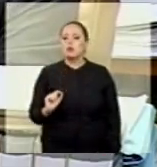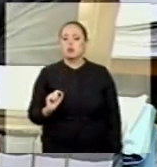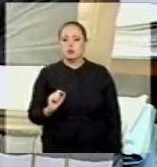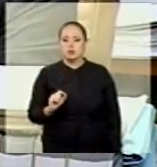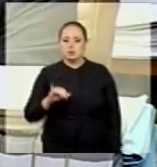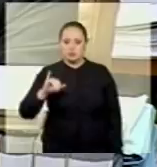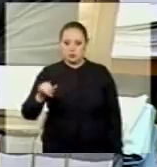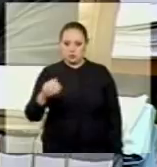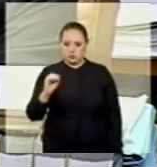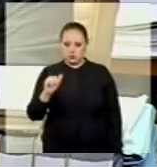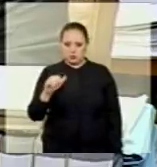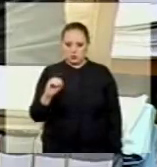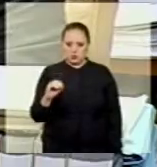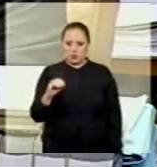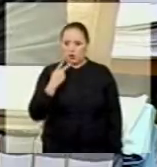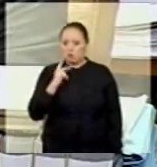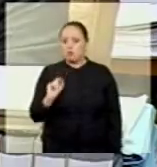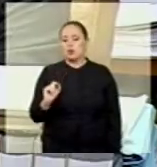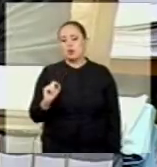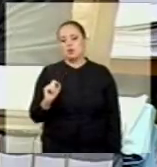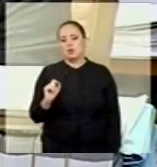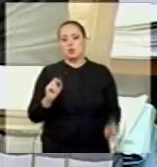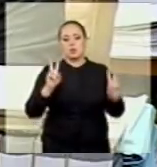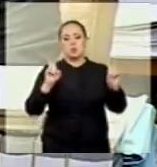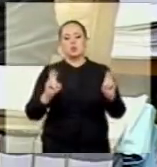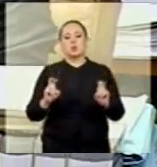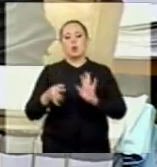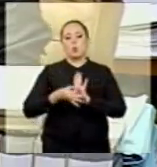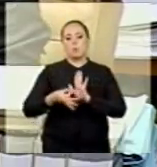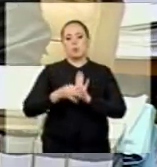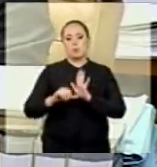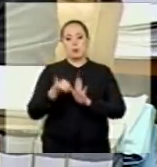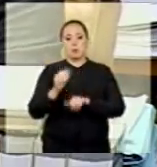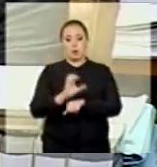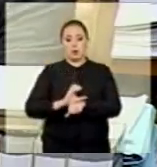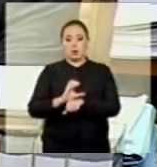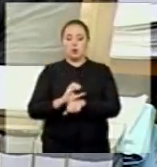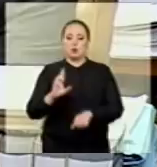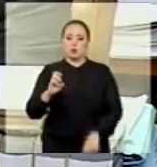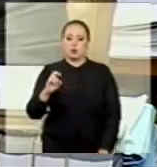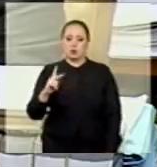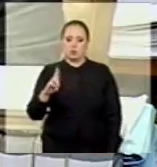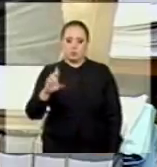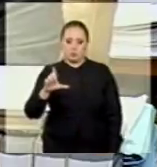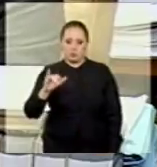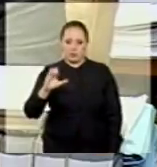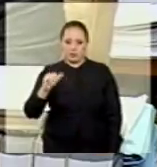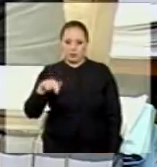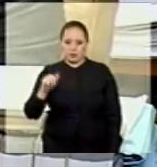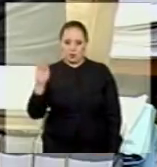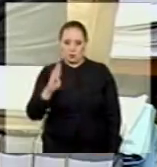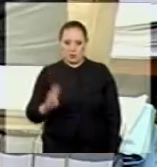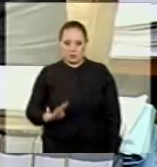João Barbalho, não é, a esse respeito, ao comentar a primeira Constituição Republicana do Brasil? Diz